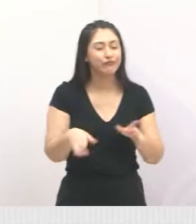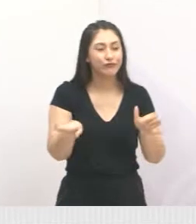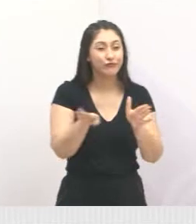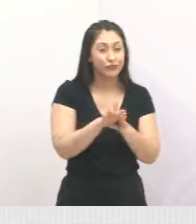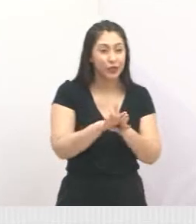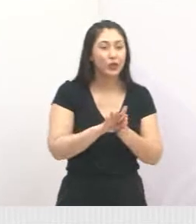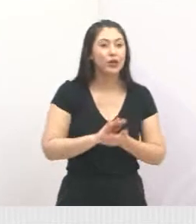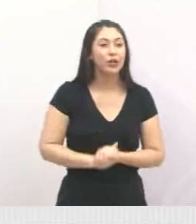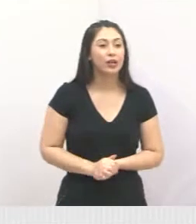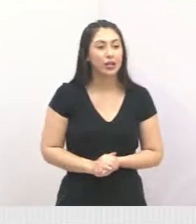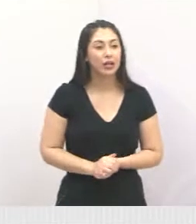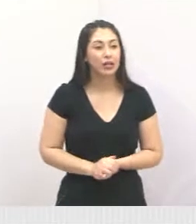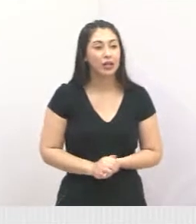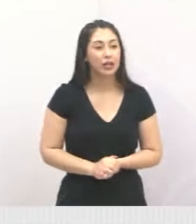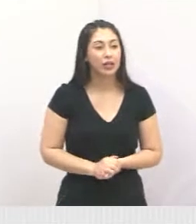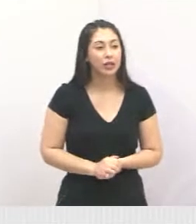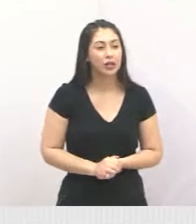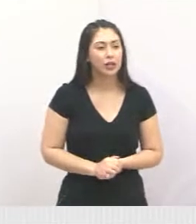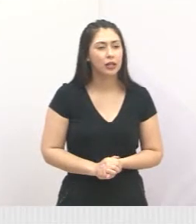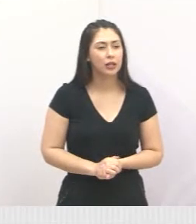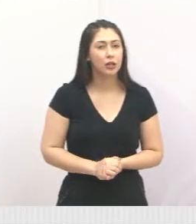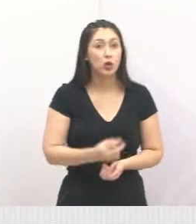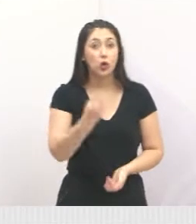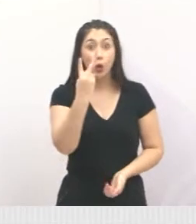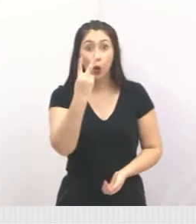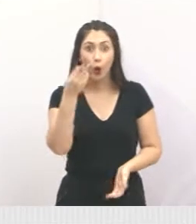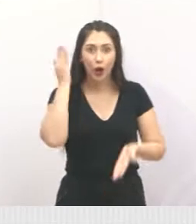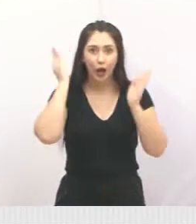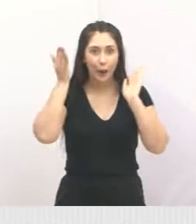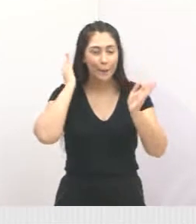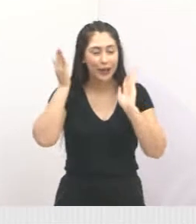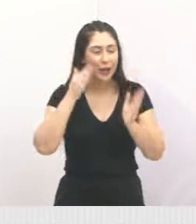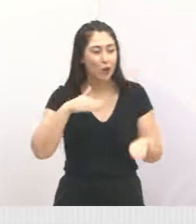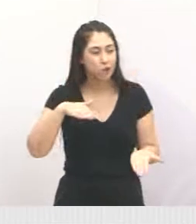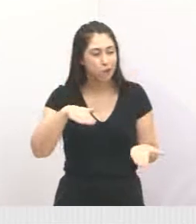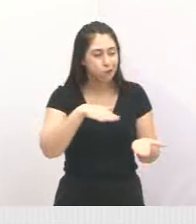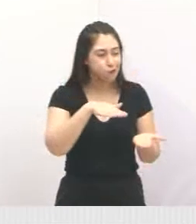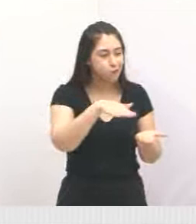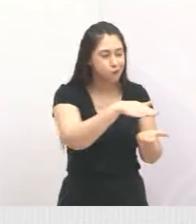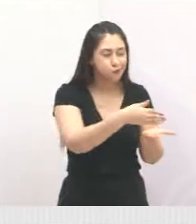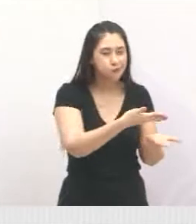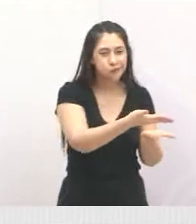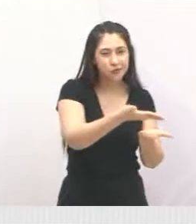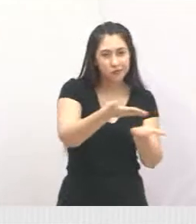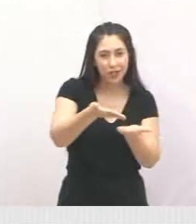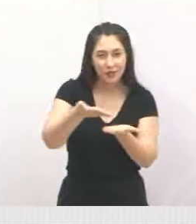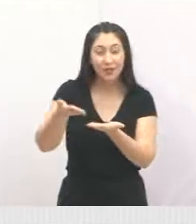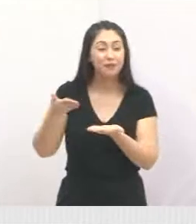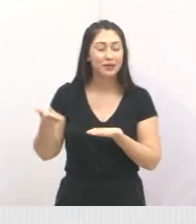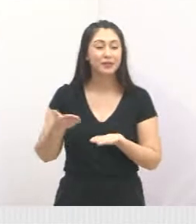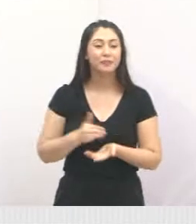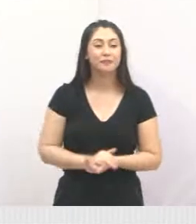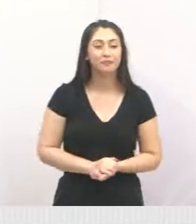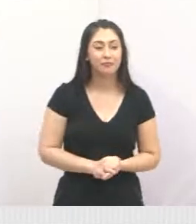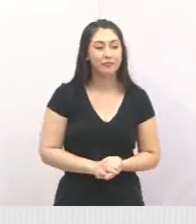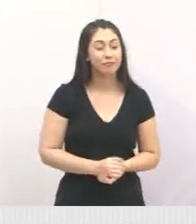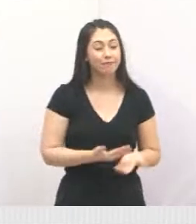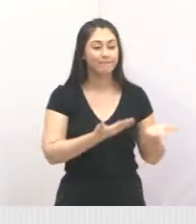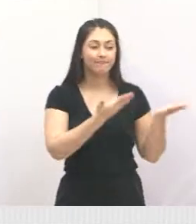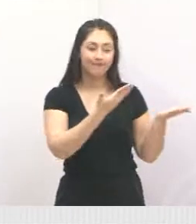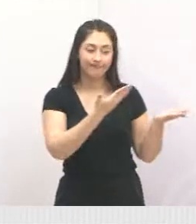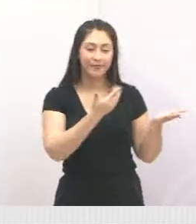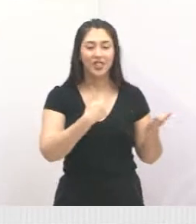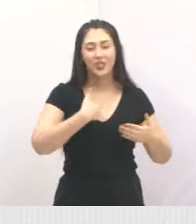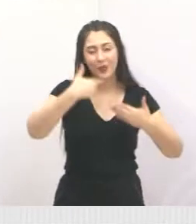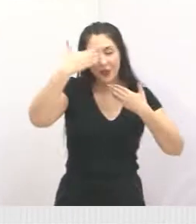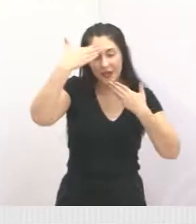e saiu assim dois caminhões, acho, de ração para a ONG do Cantinho da SESI, tá bom, gente? Então fica aí o